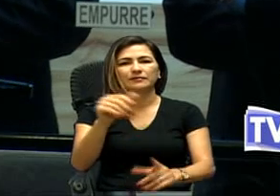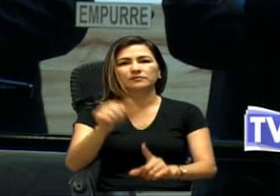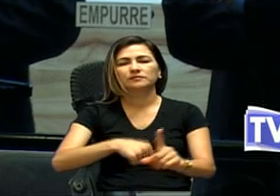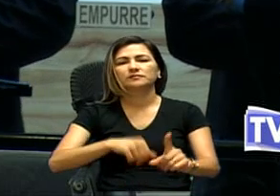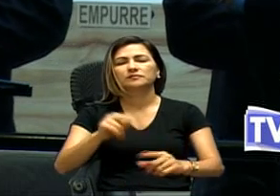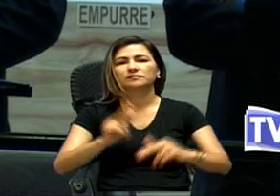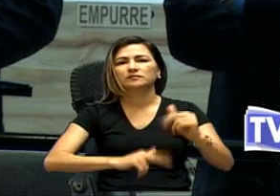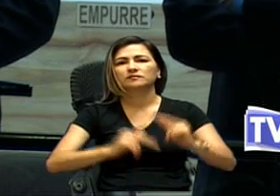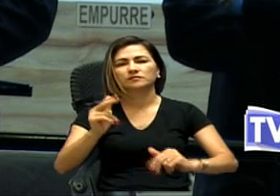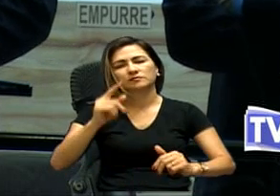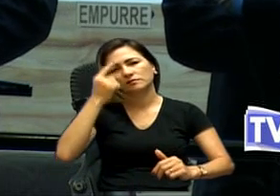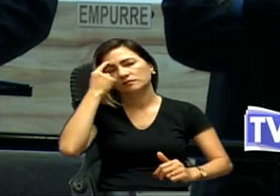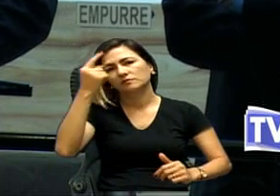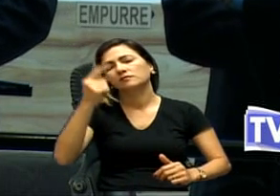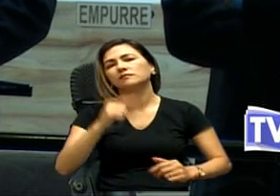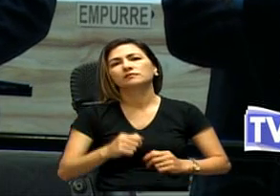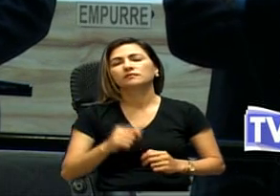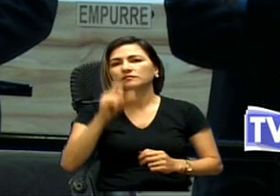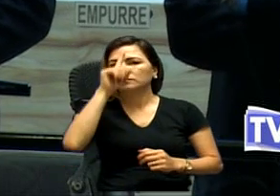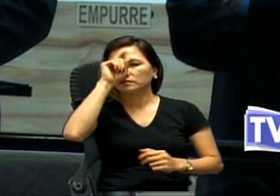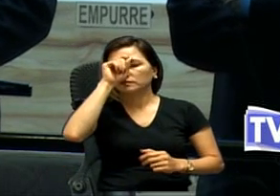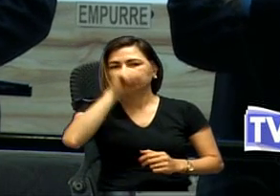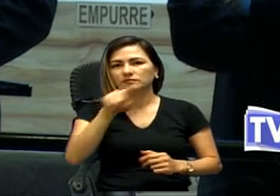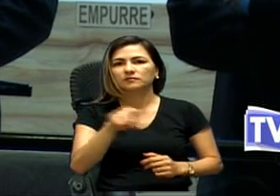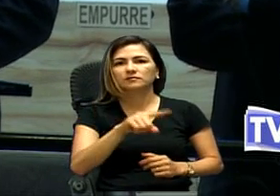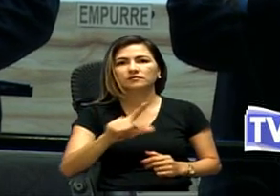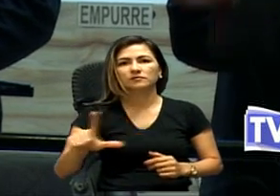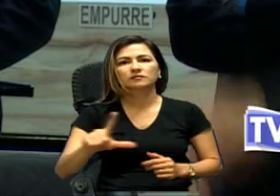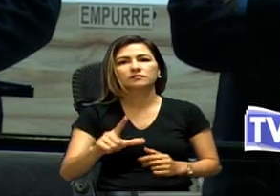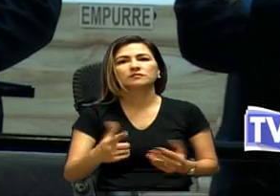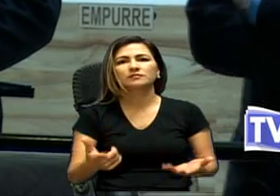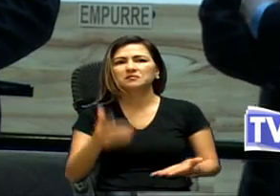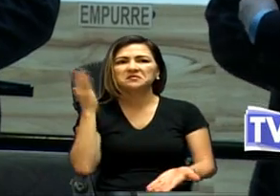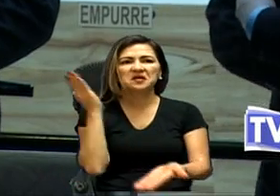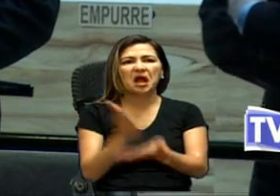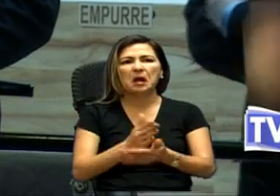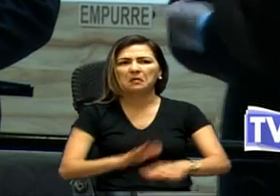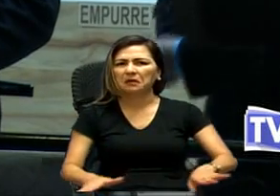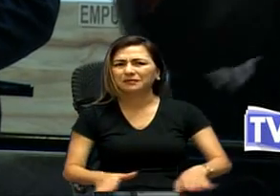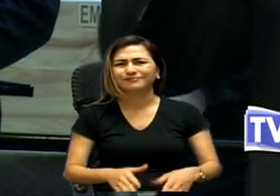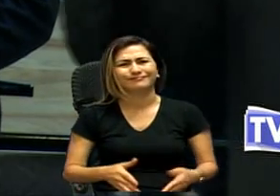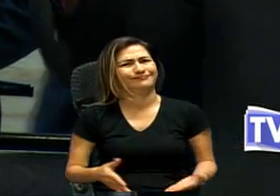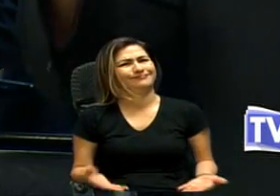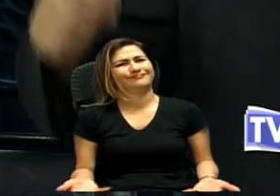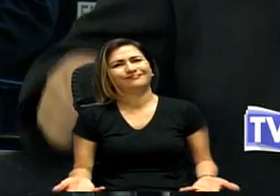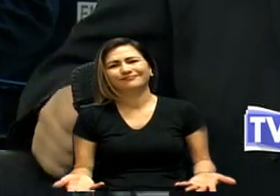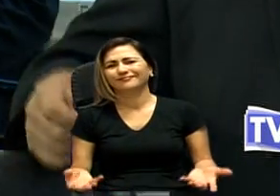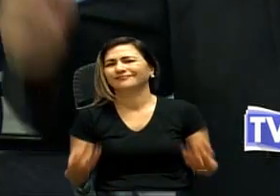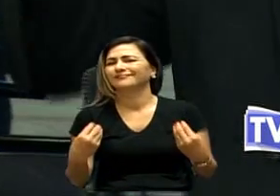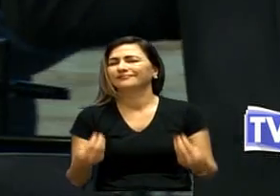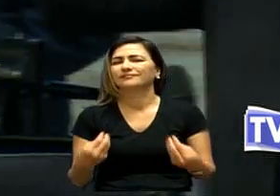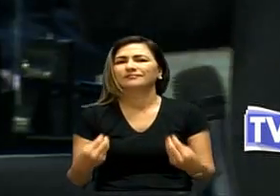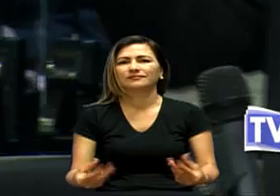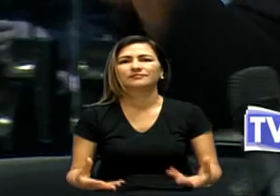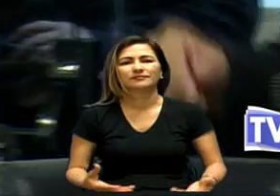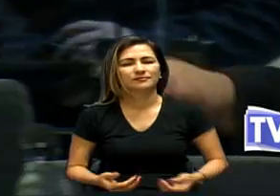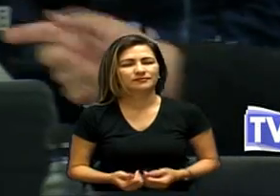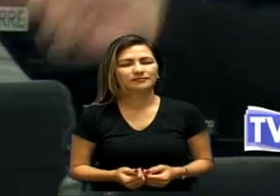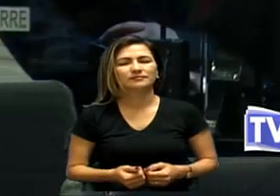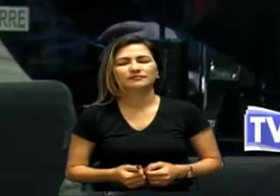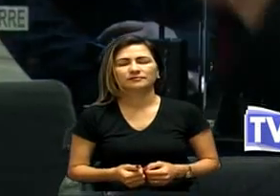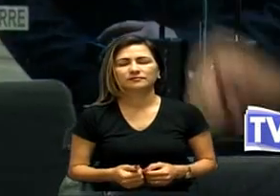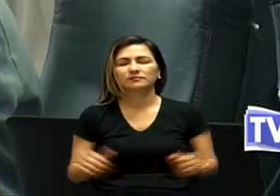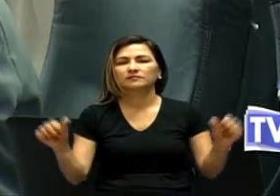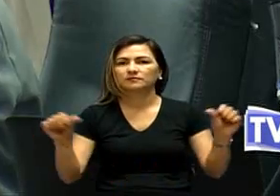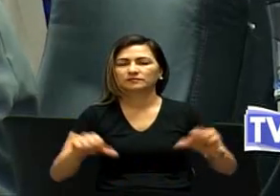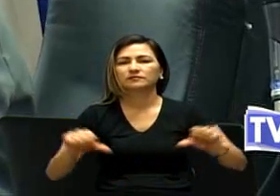com o PH da Zona Numa. Viu? Aí não pode. Aí não tem condições. Nós vamos ficar em cima. Wanderlei, eu sei que você está lutando, você luta para a região. Viu? Lá, todos os